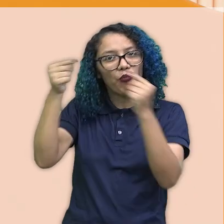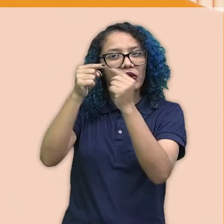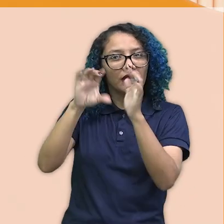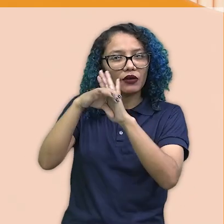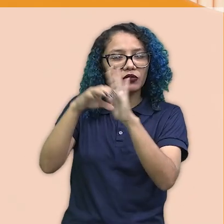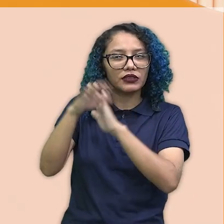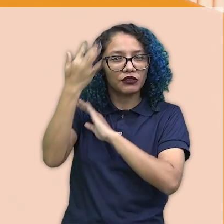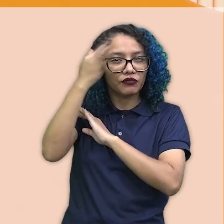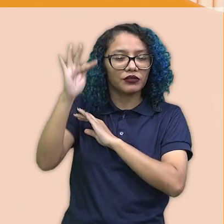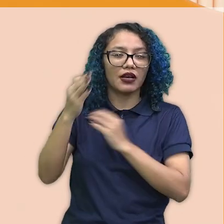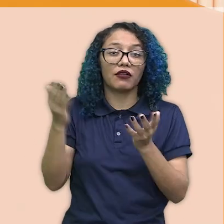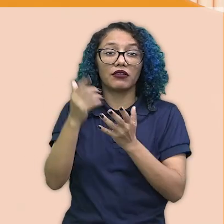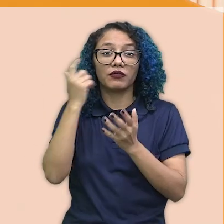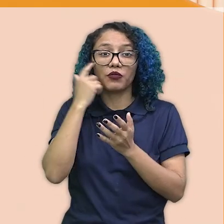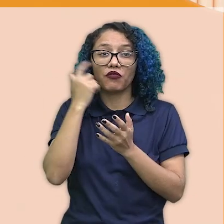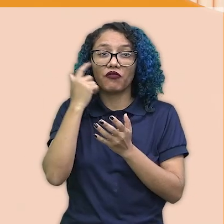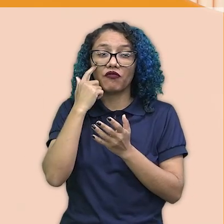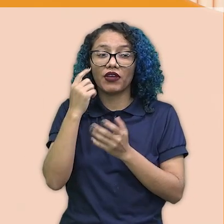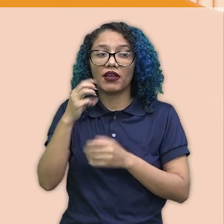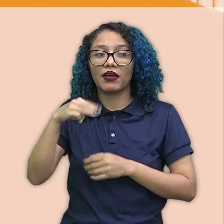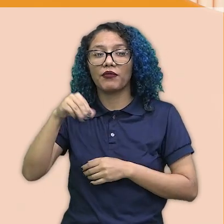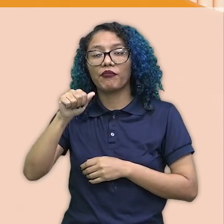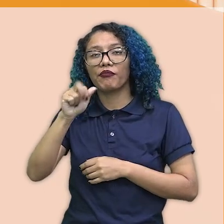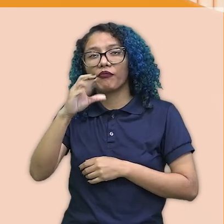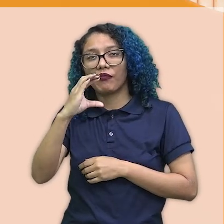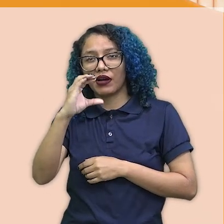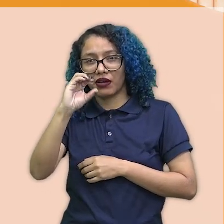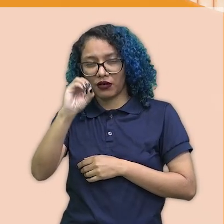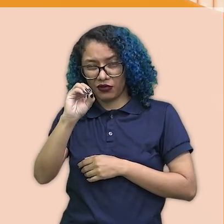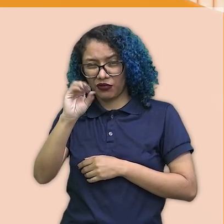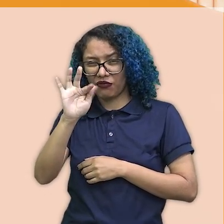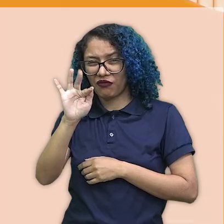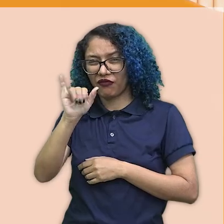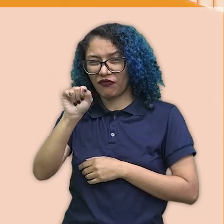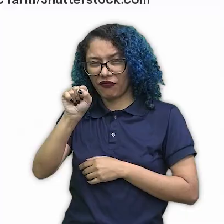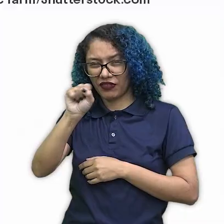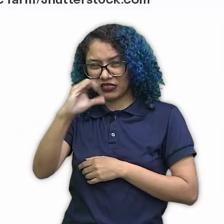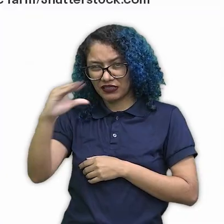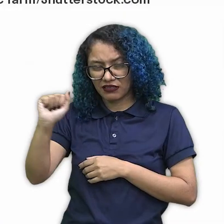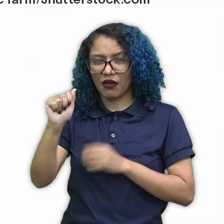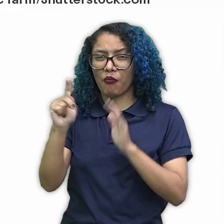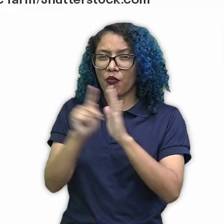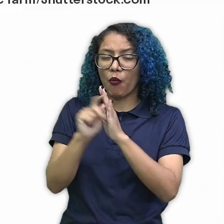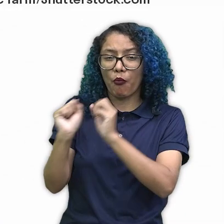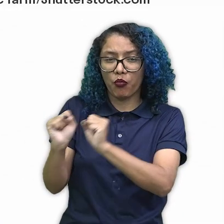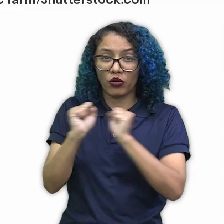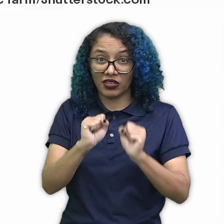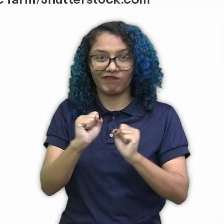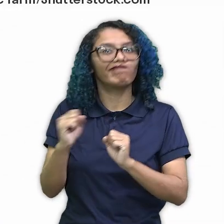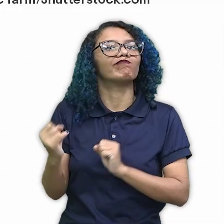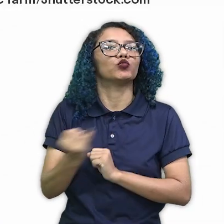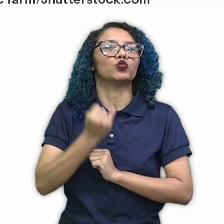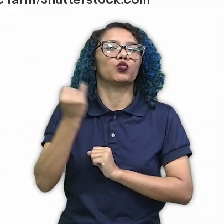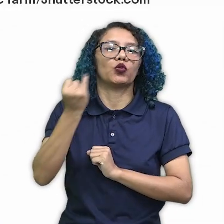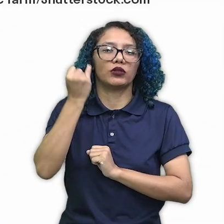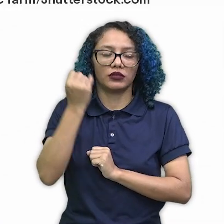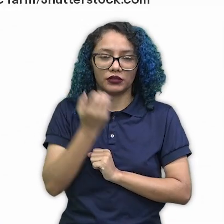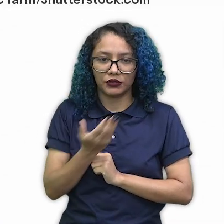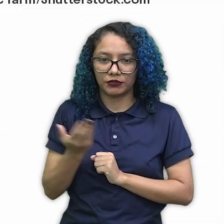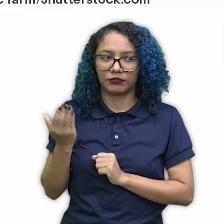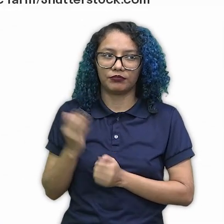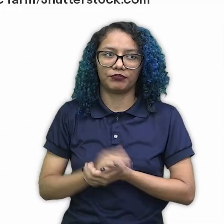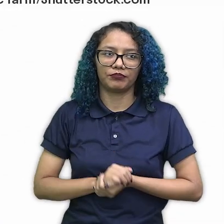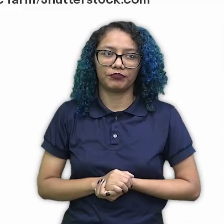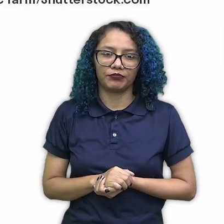a macro e a microfísica do poder, segundo Foucault? Vamos entender agora, vamos lá. É muito importante esse processo aí, tá? Prestem bem atenção,